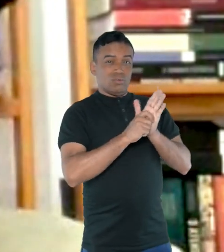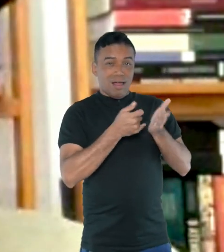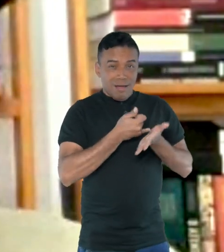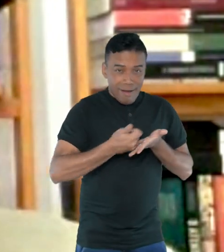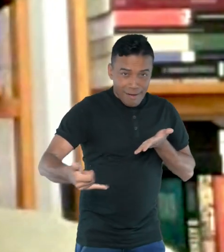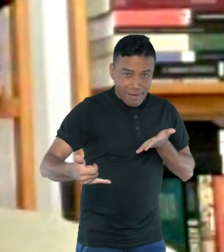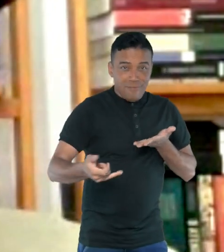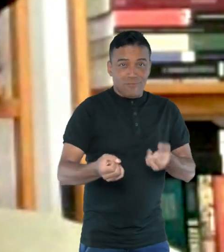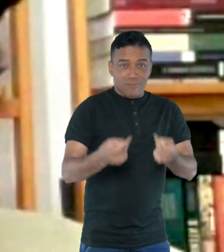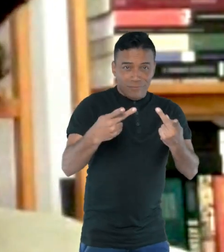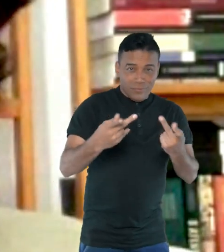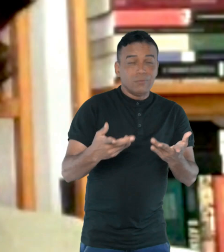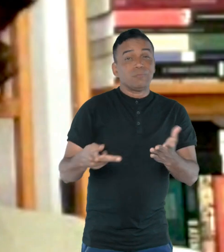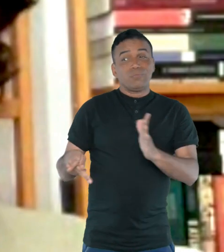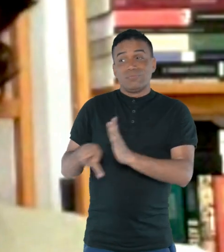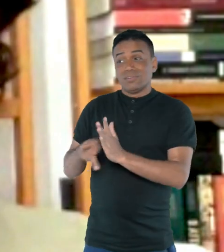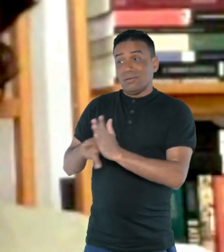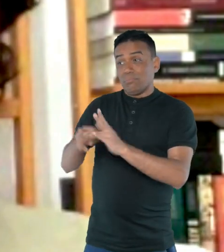violência, e toda